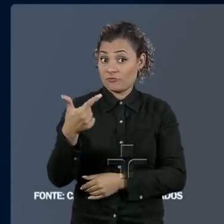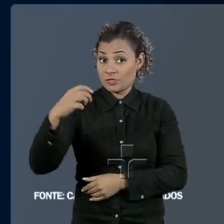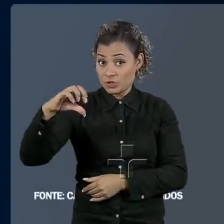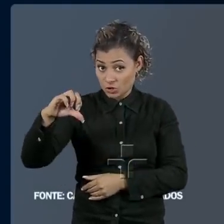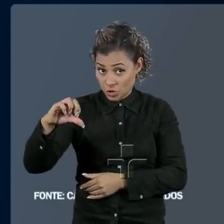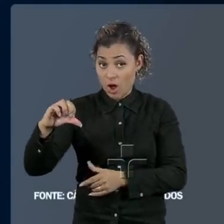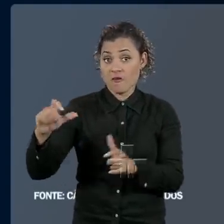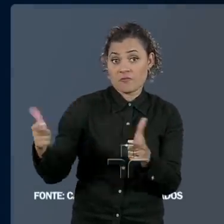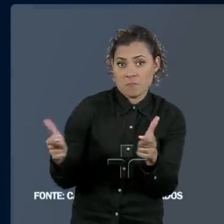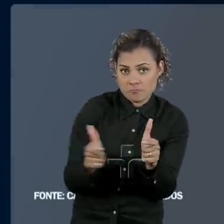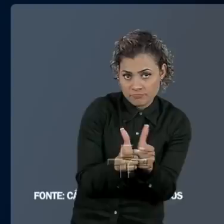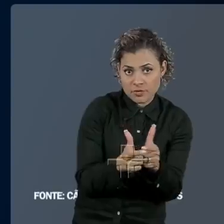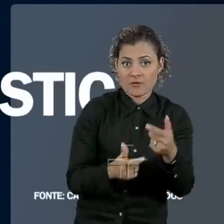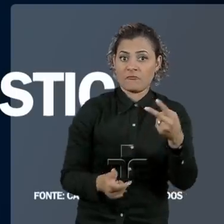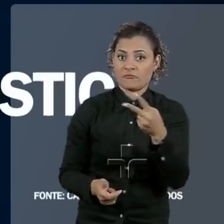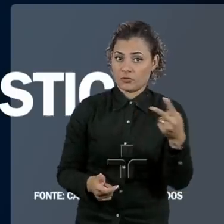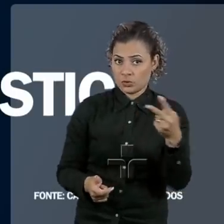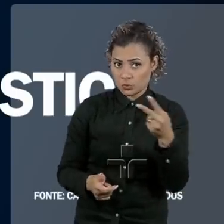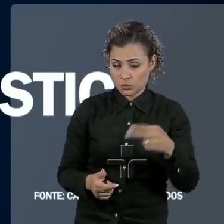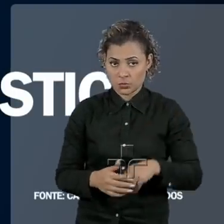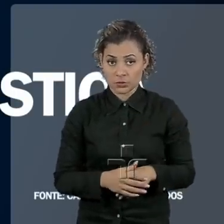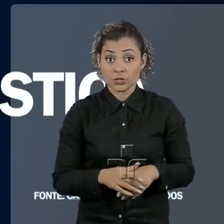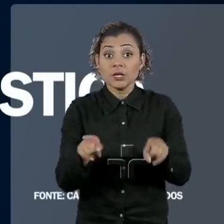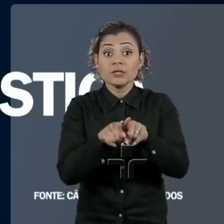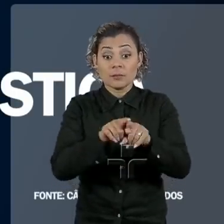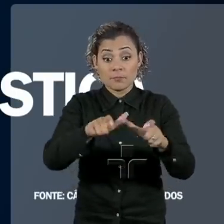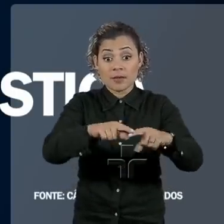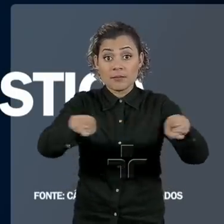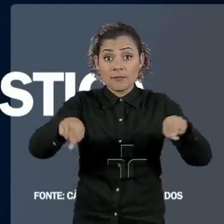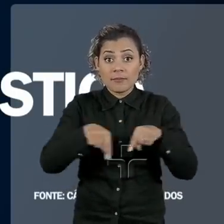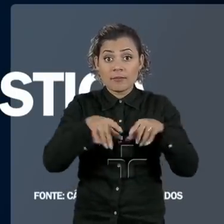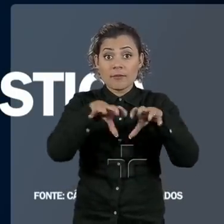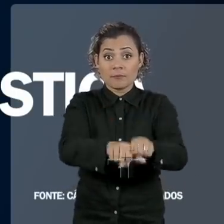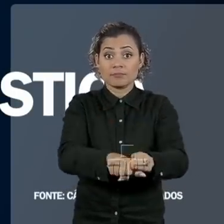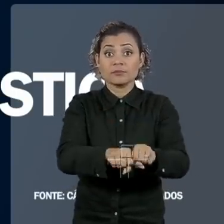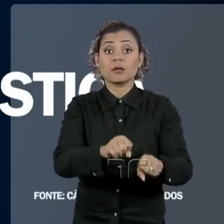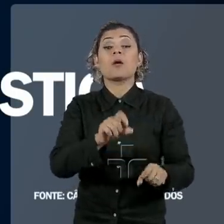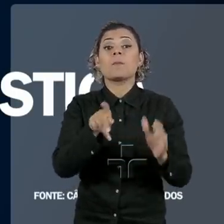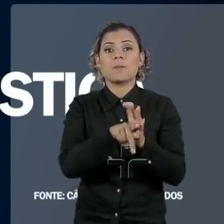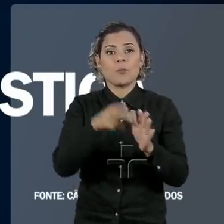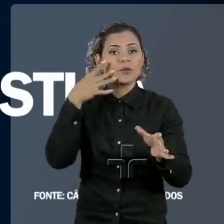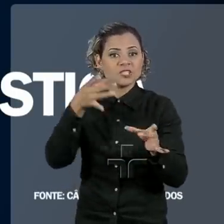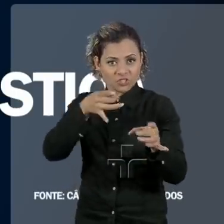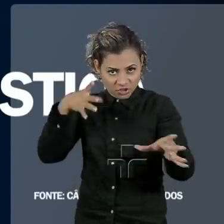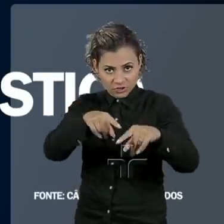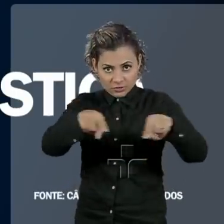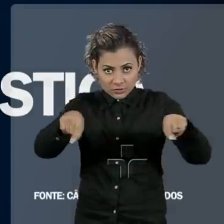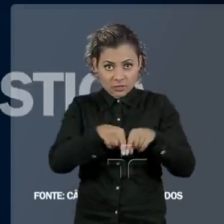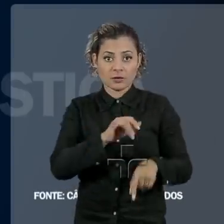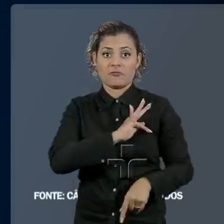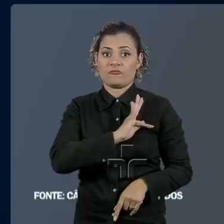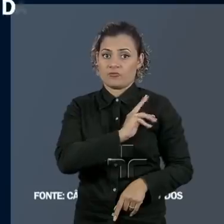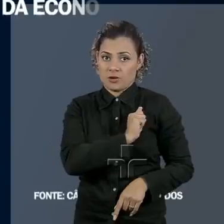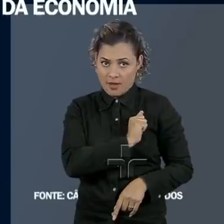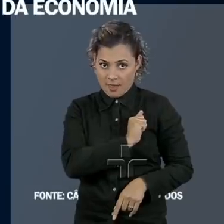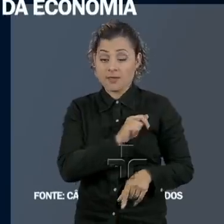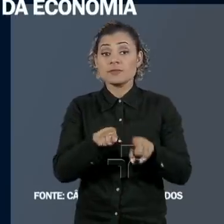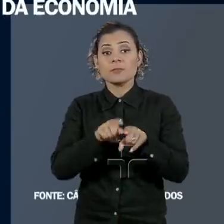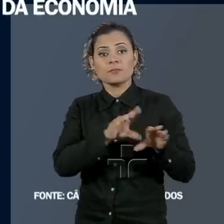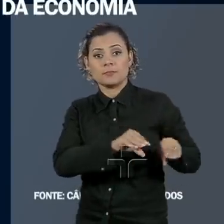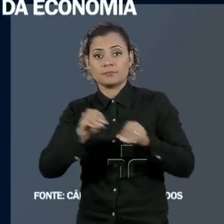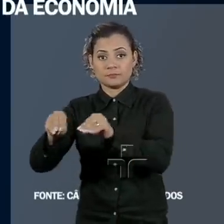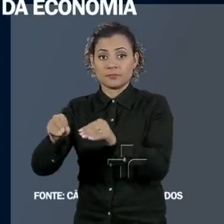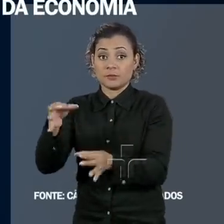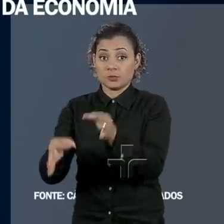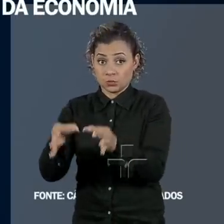22, como queria o governo. E a demarcação de terra indígena será feita pela FUNAI, que volta para o Ministério da Justiça. Em votação nominal,